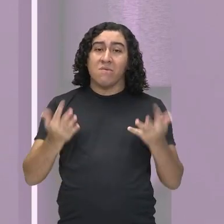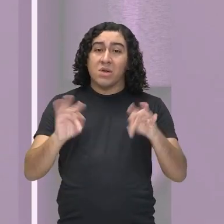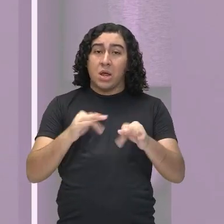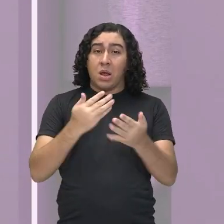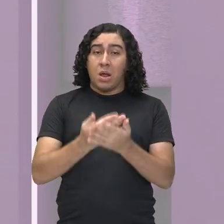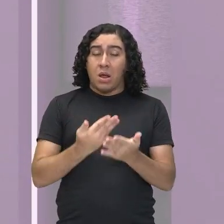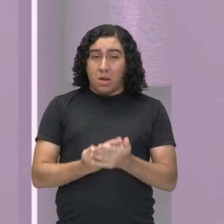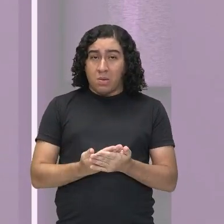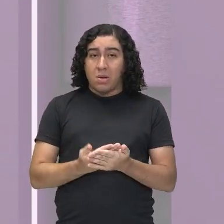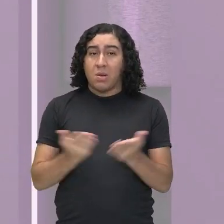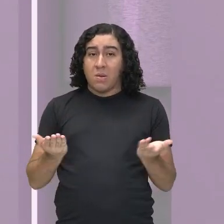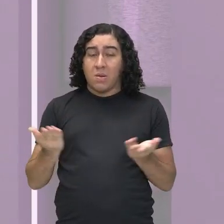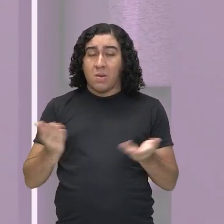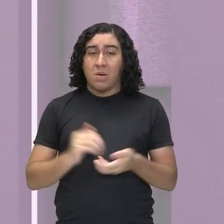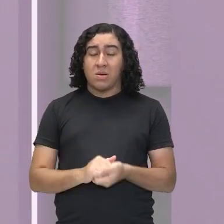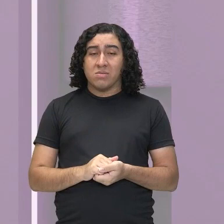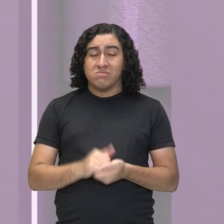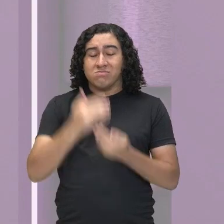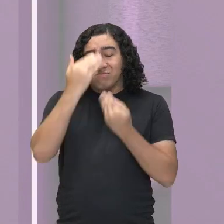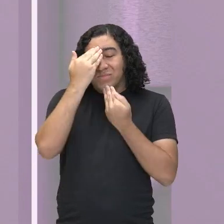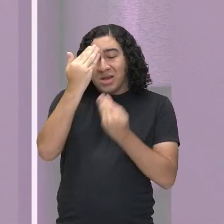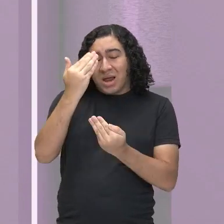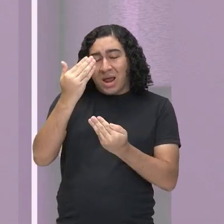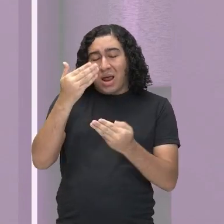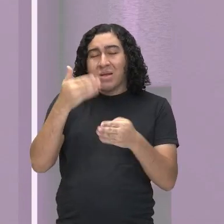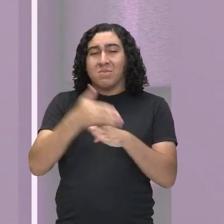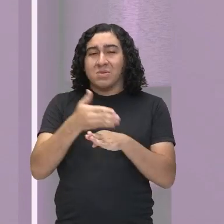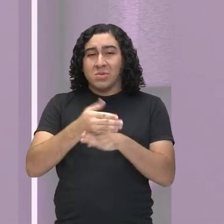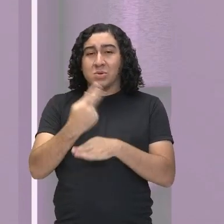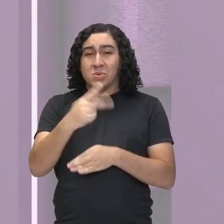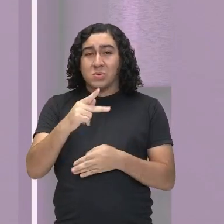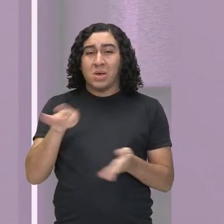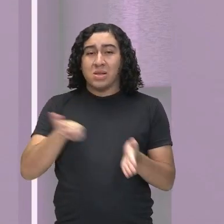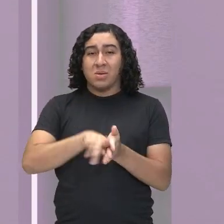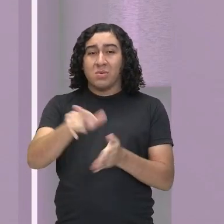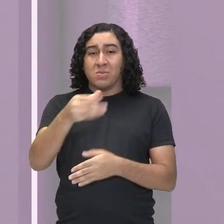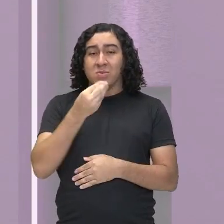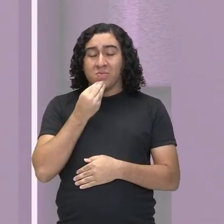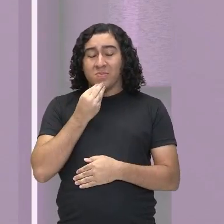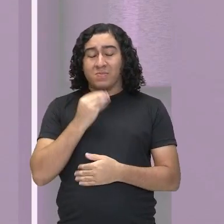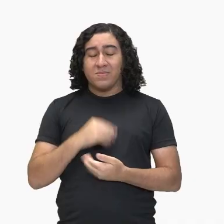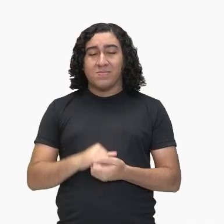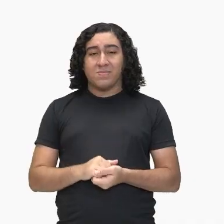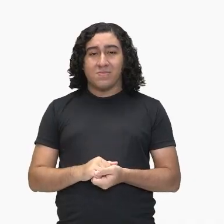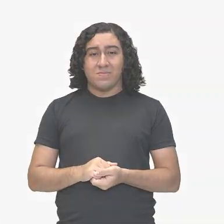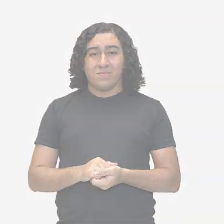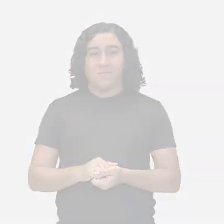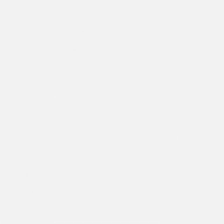final da nossa aula. Muito obrigada pela sua companhia e até o próximo encontro.